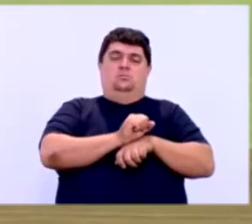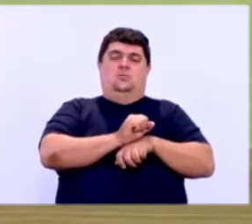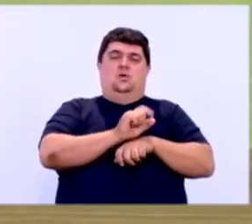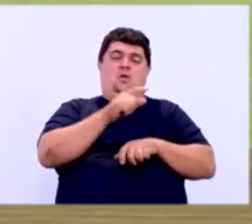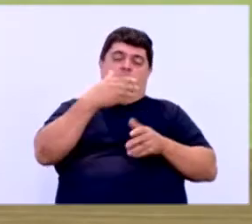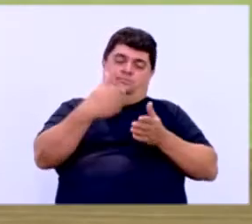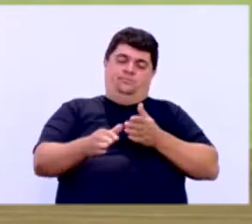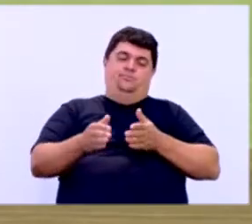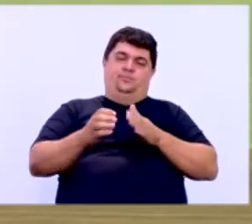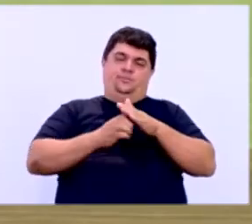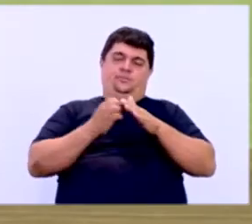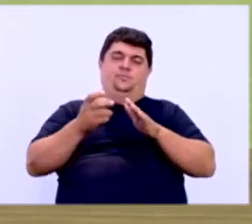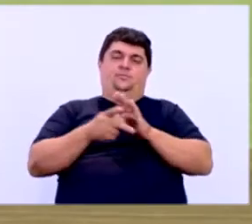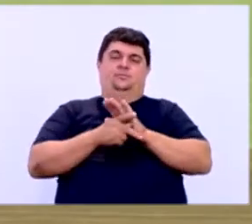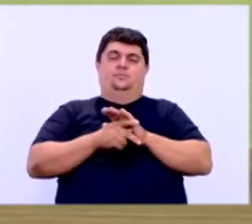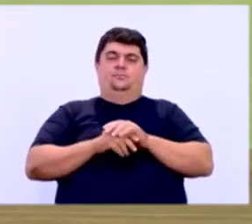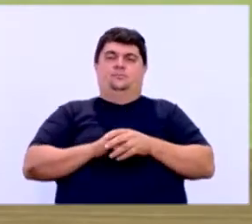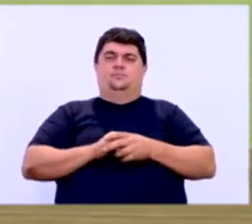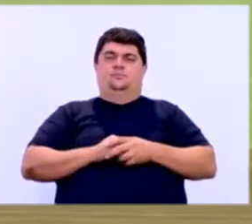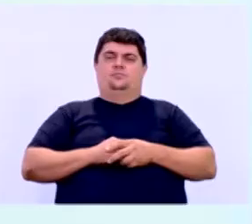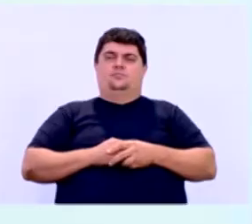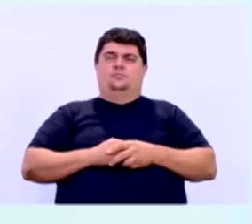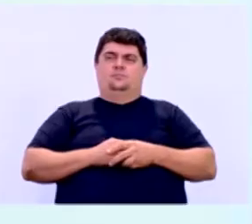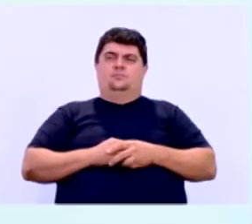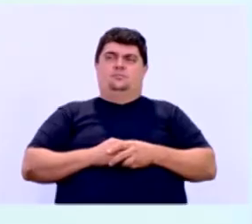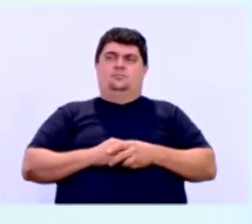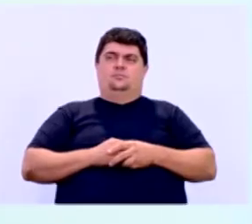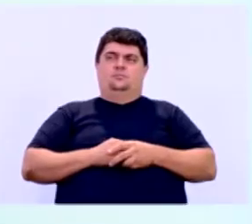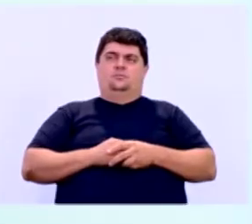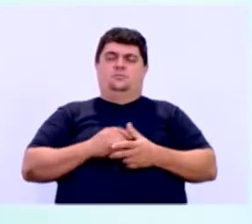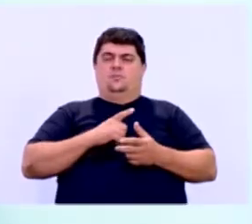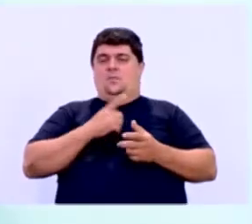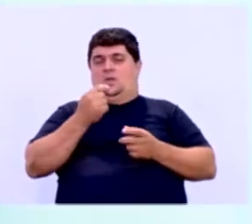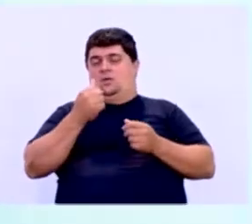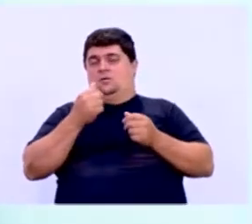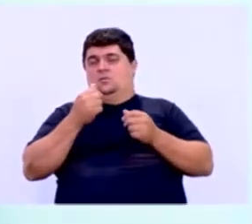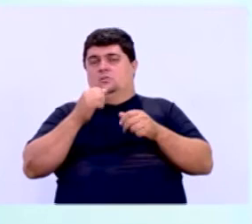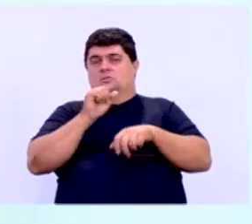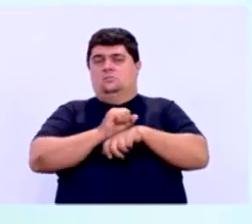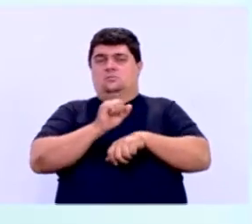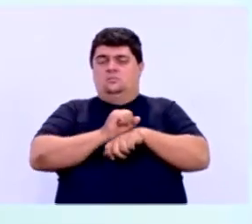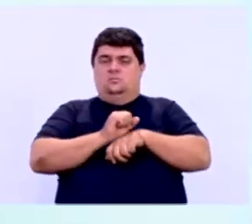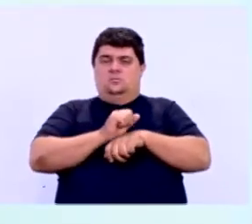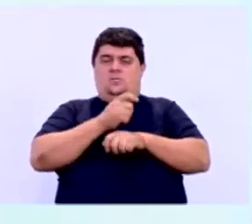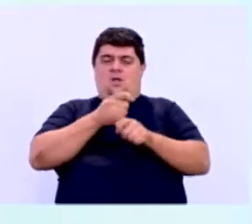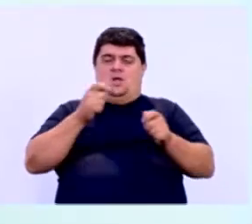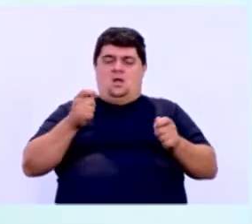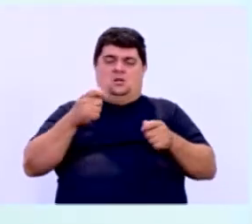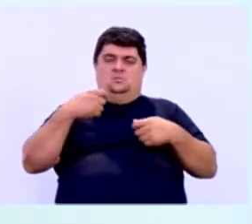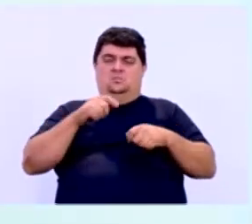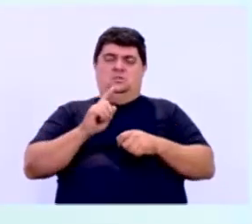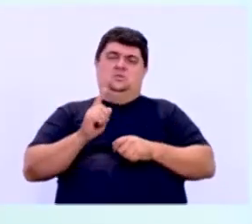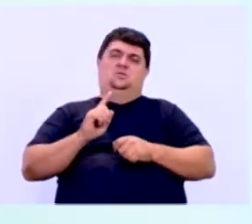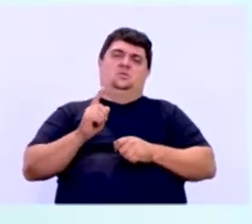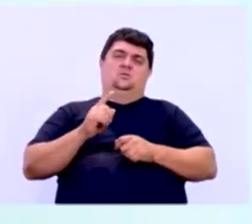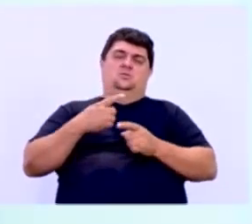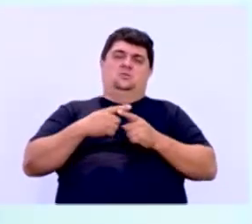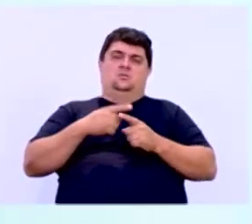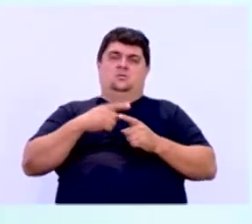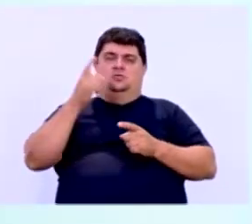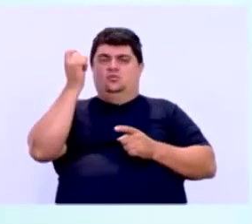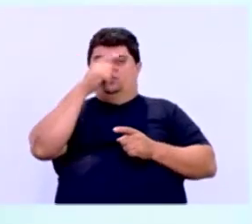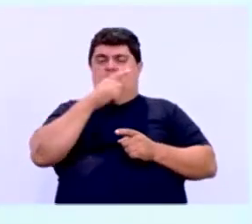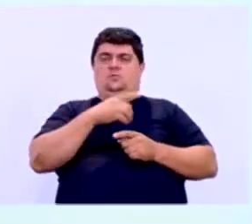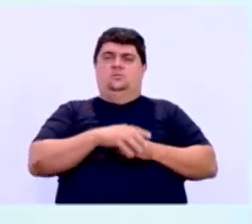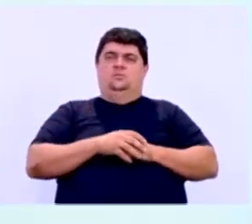não é bom para a organização. Isso, né? E além do dinheiro parado, também um gasto desnecessário ali na gestão, na administração, né, do